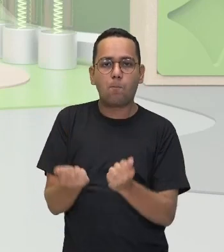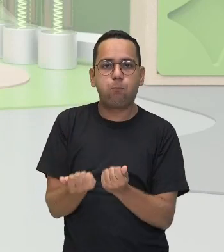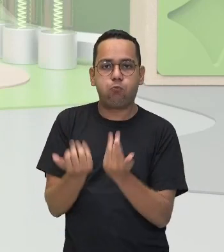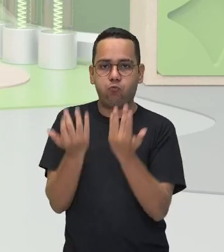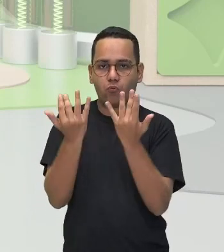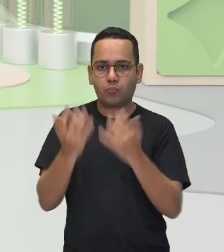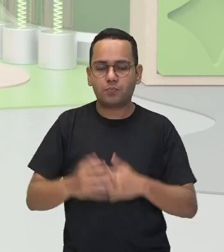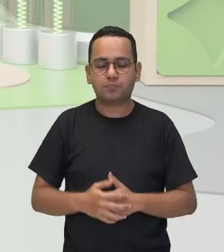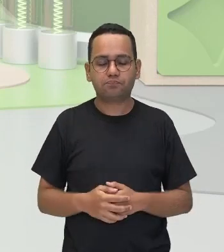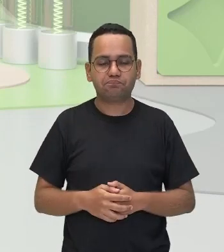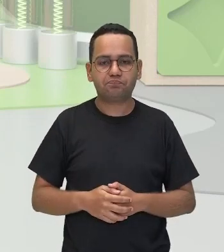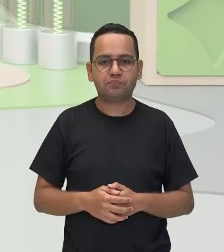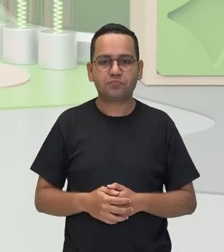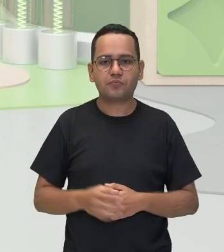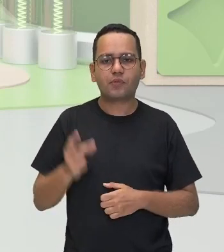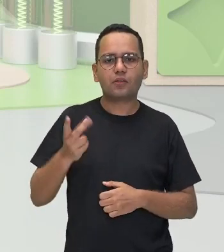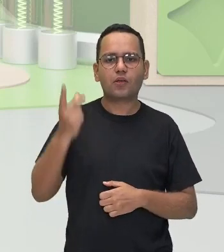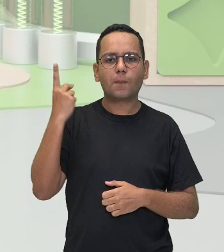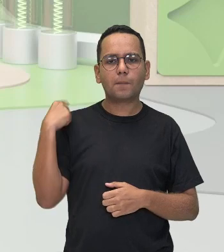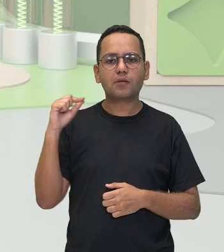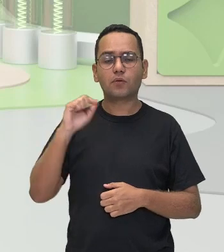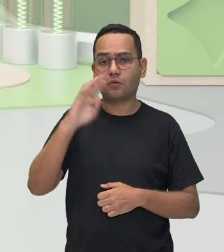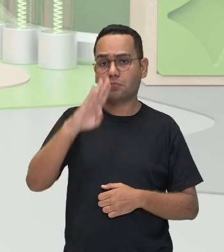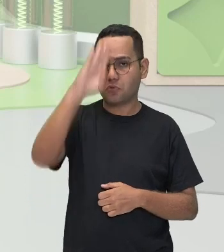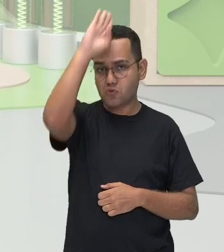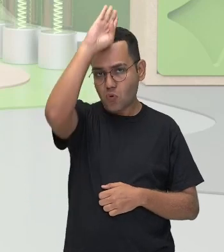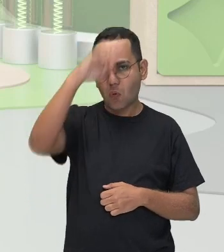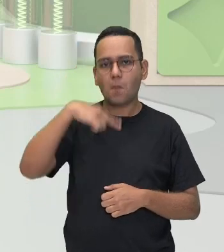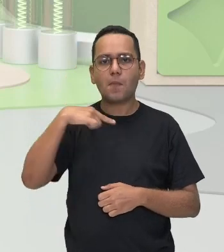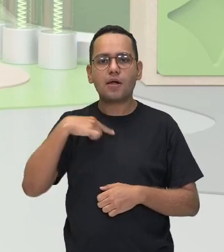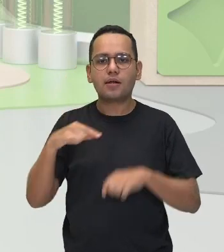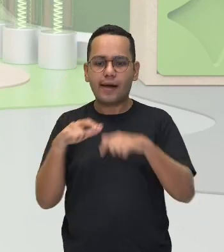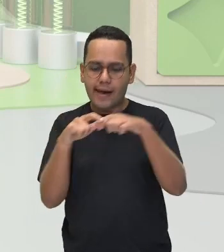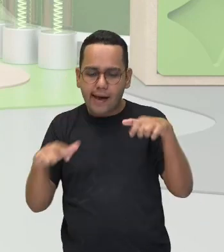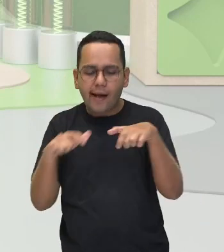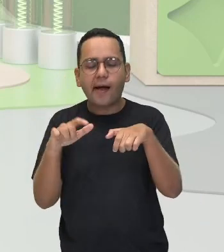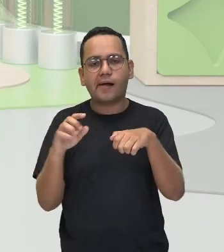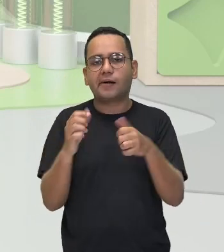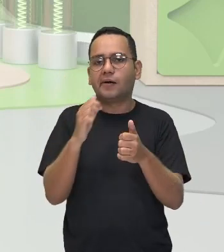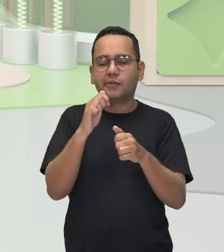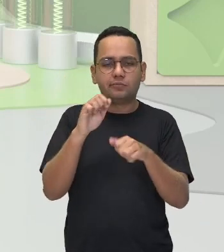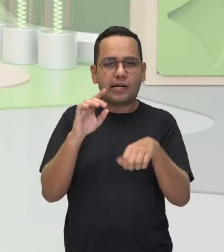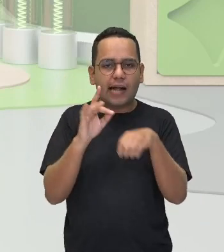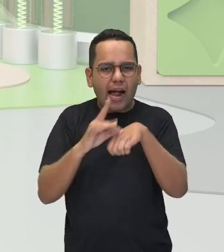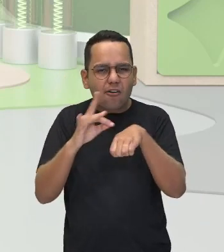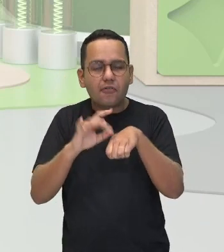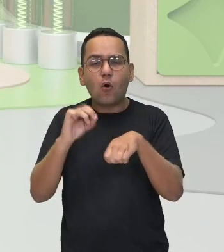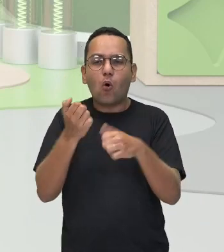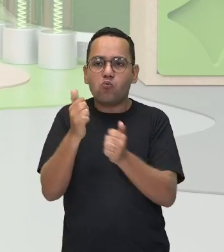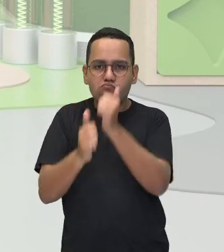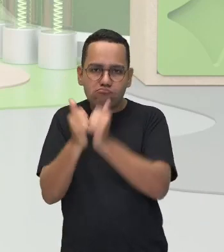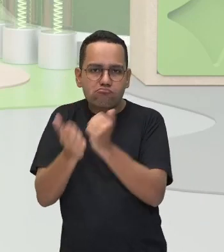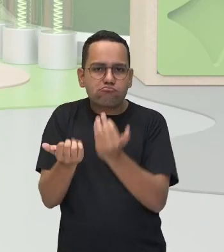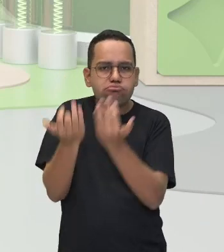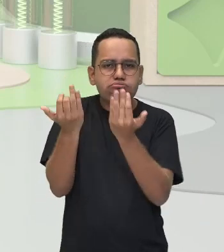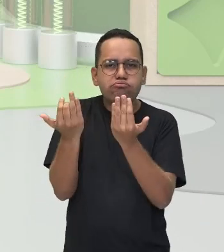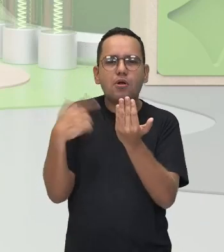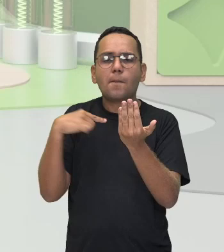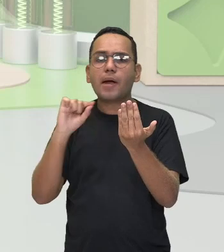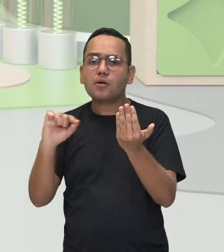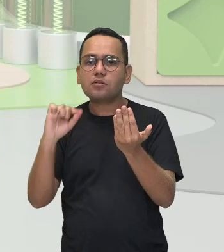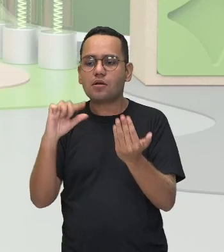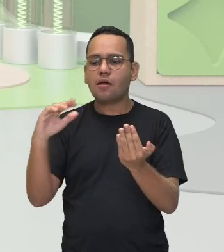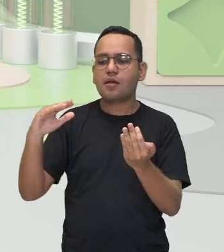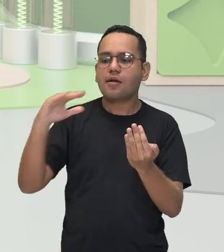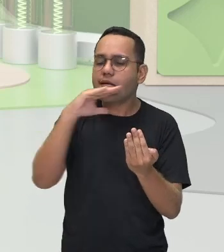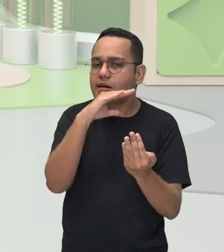Império, os antigos romanos queimavam carvão e madeira para a produção de calor e energia,